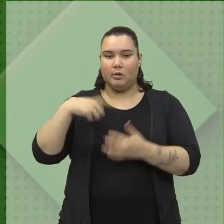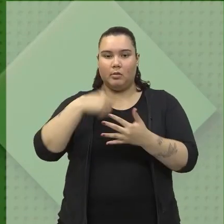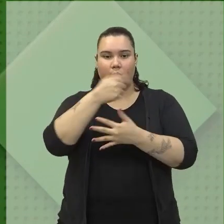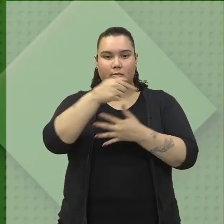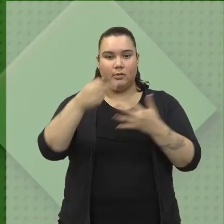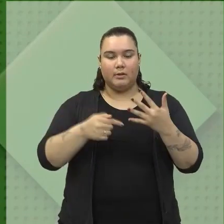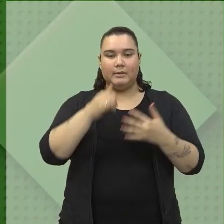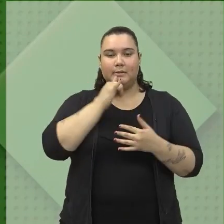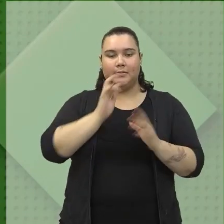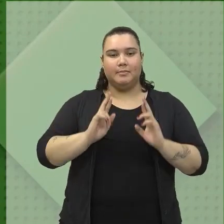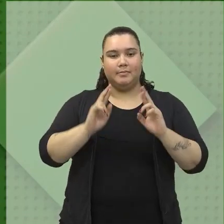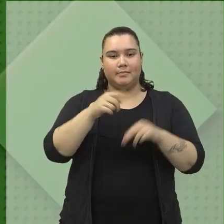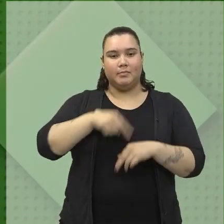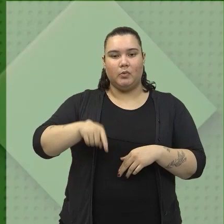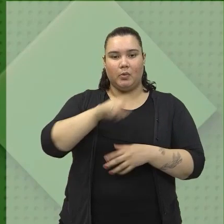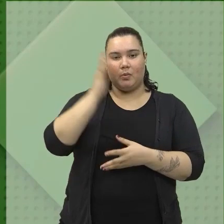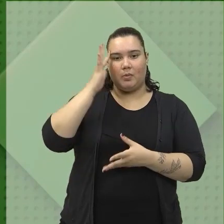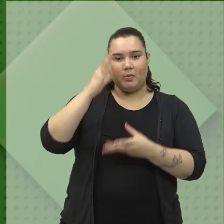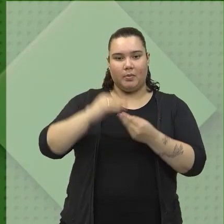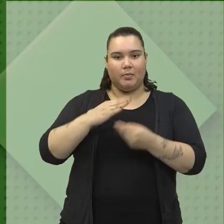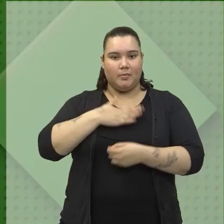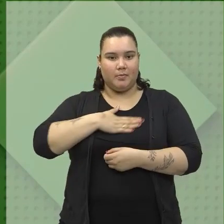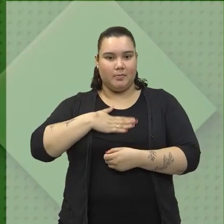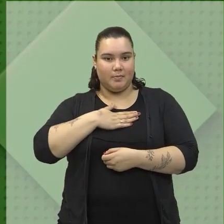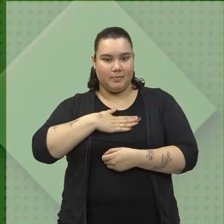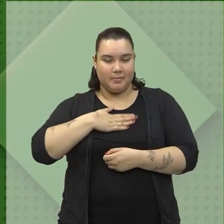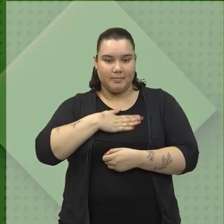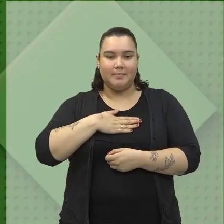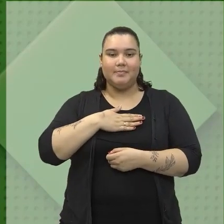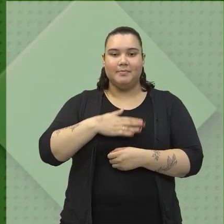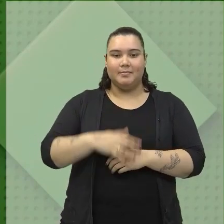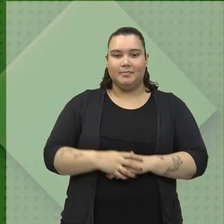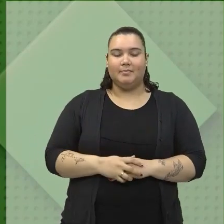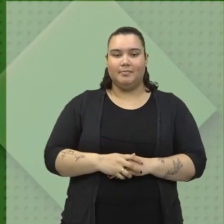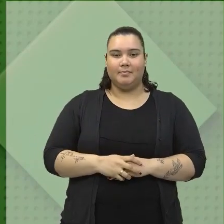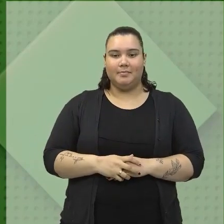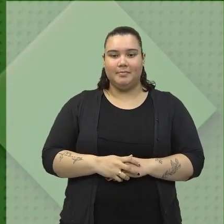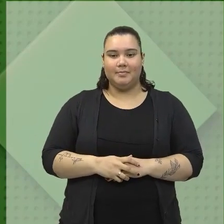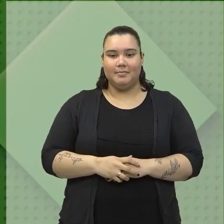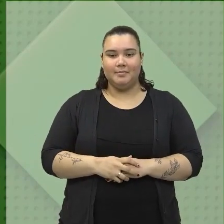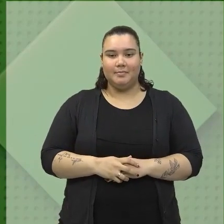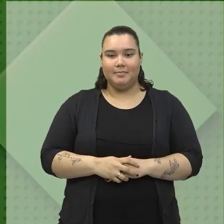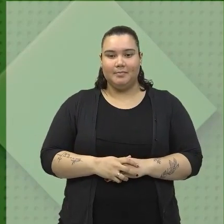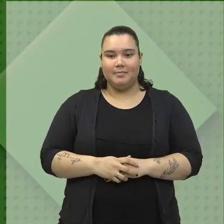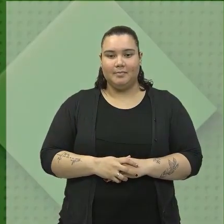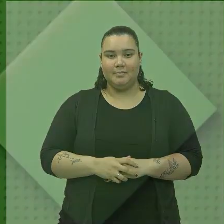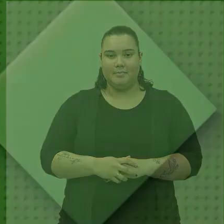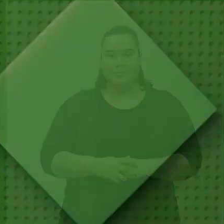exemplos, espero que vocês tenham compreendido e a gente se vê na próxima aula.